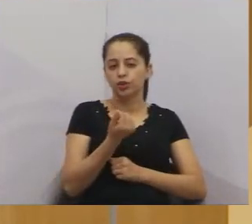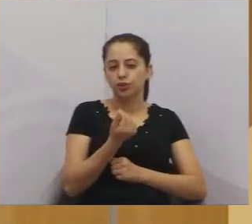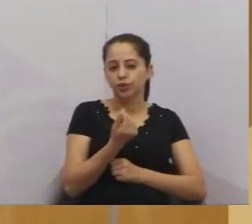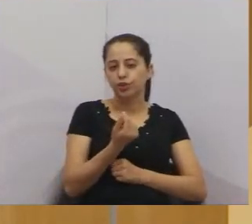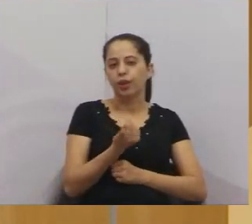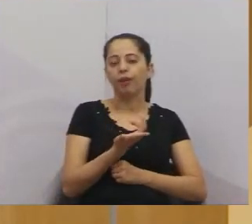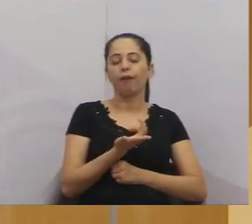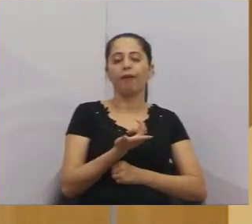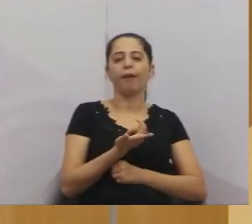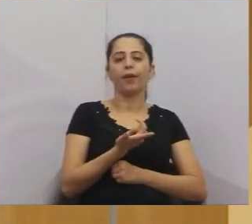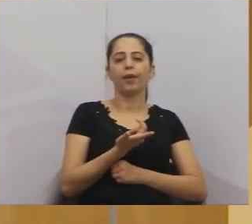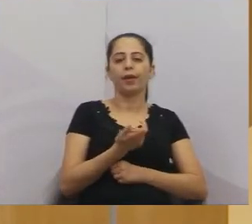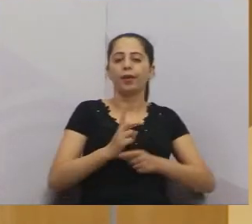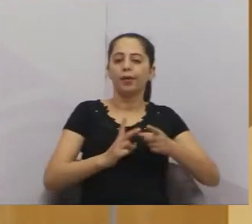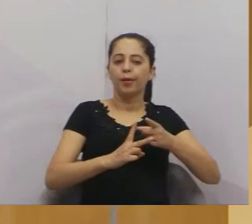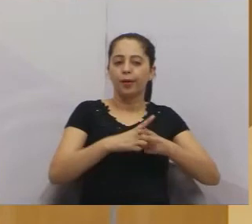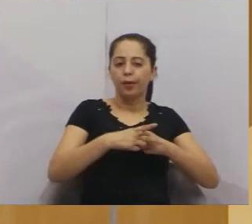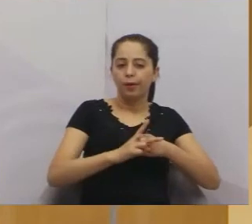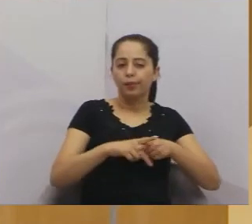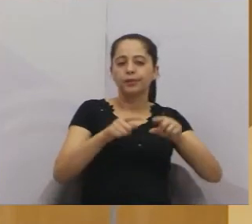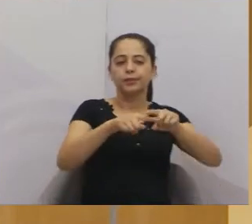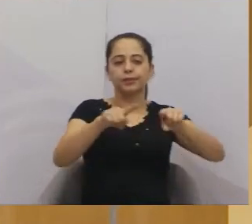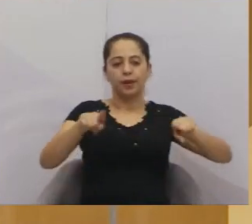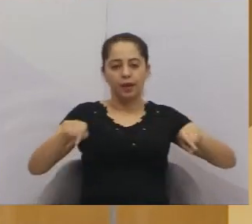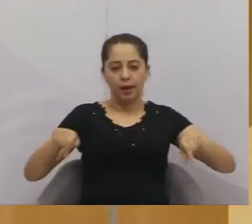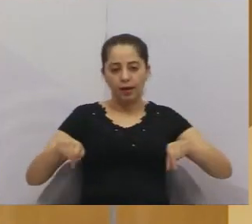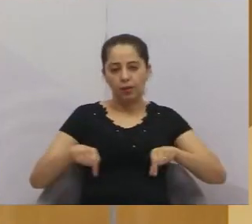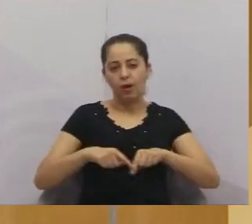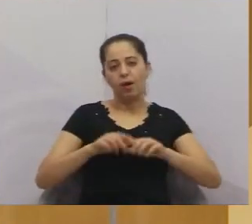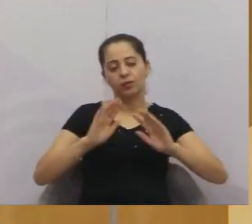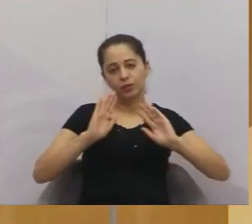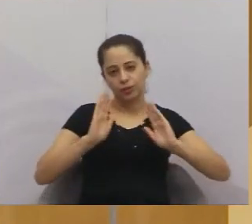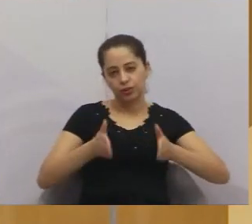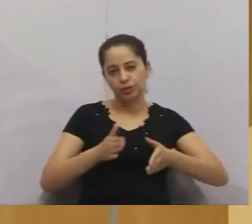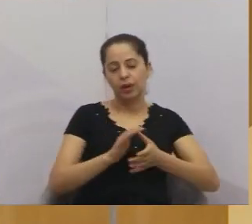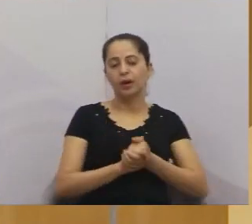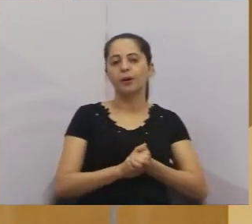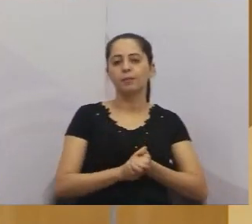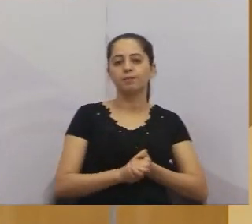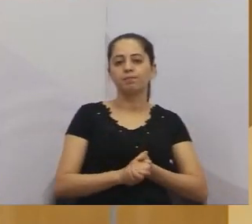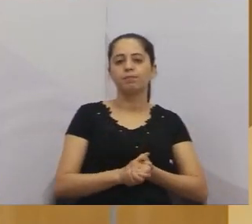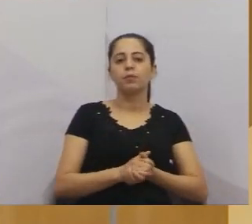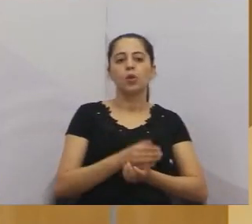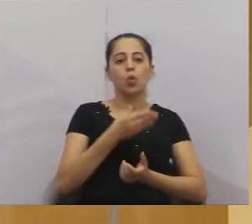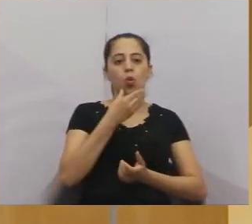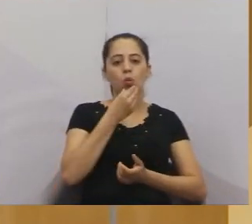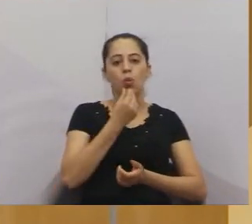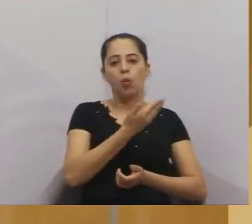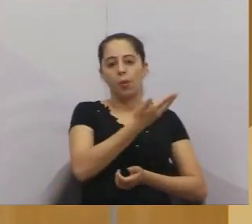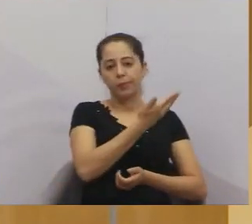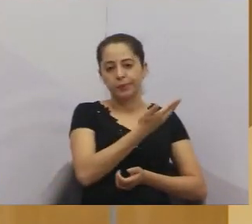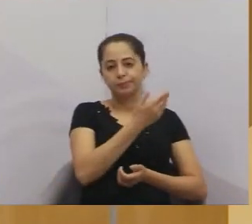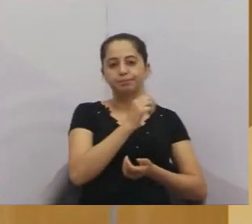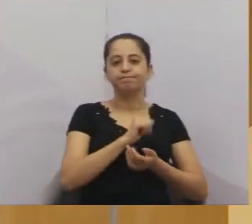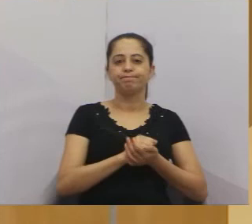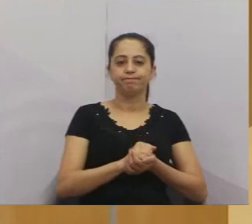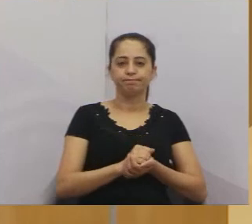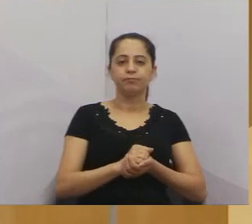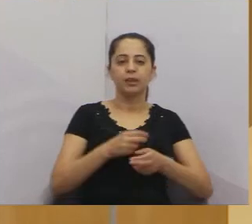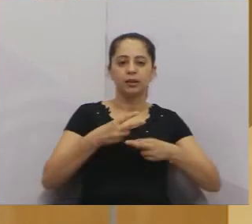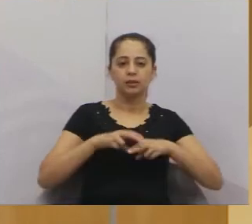o primeiro campo society público do estado de São Paulo, foi ele e o do Imperial também, colocamos um